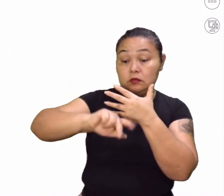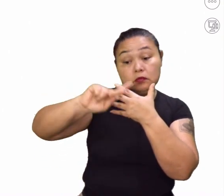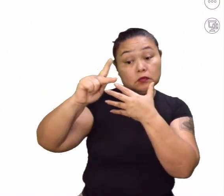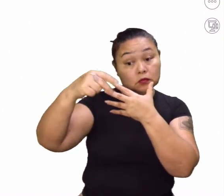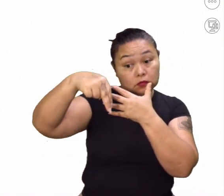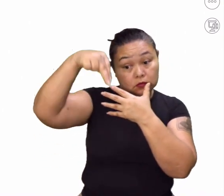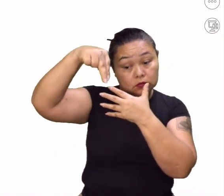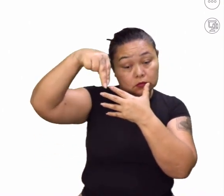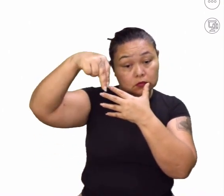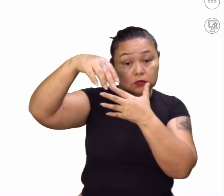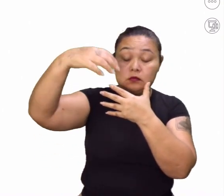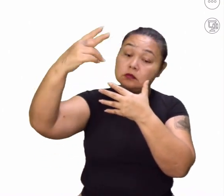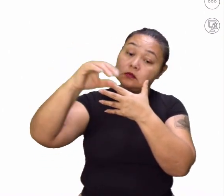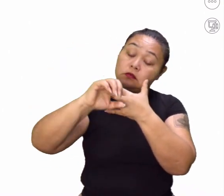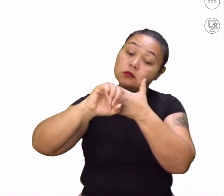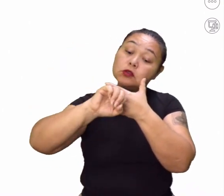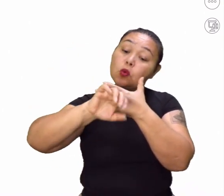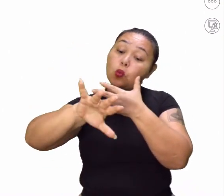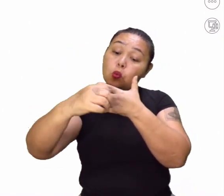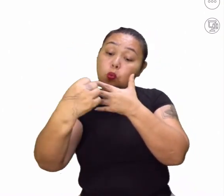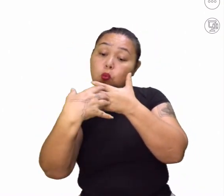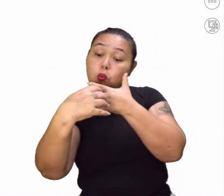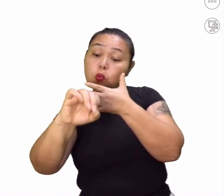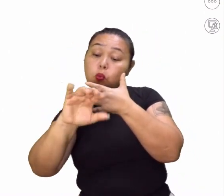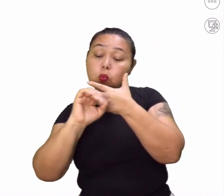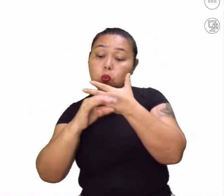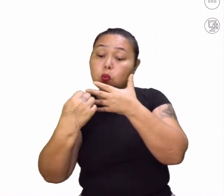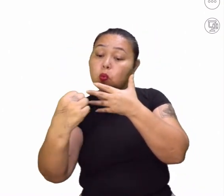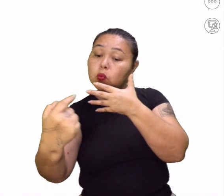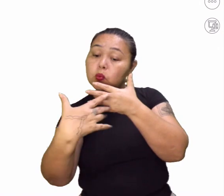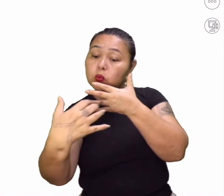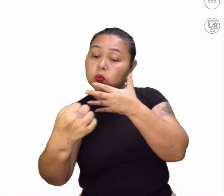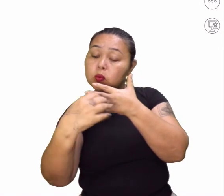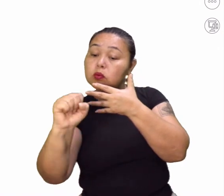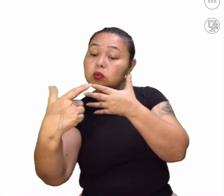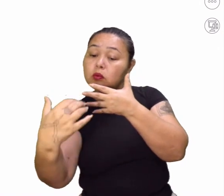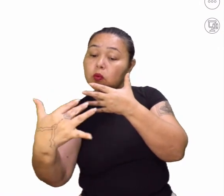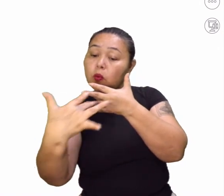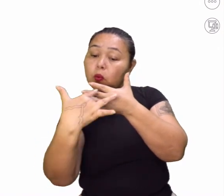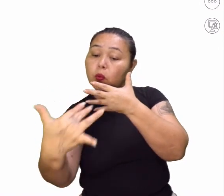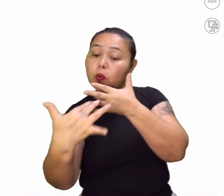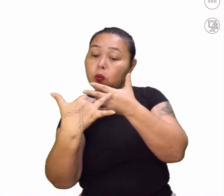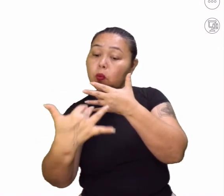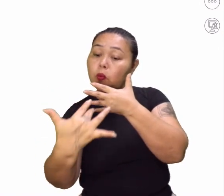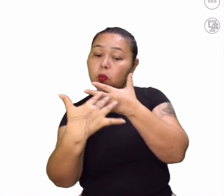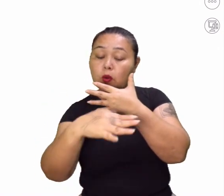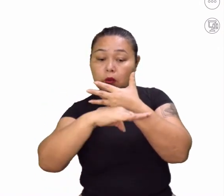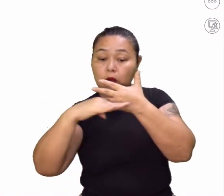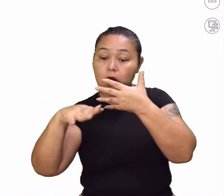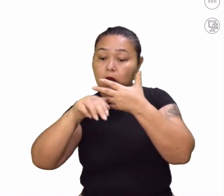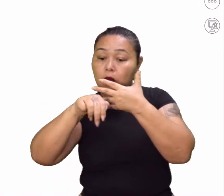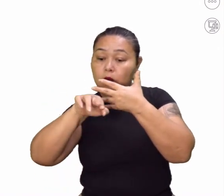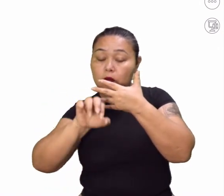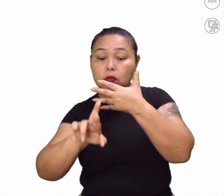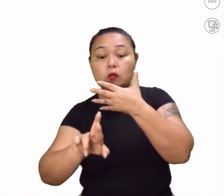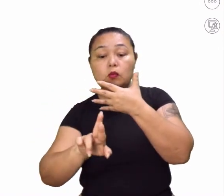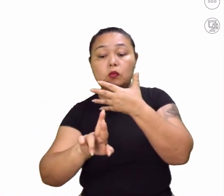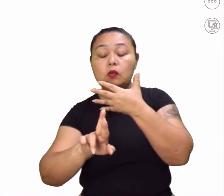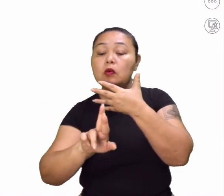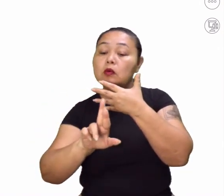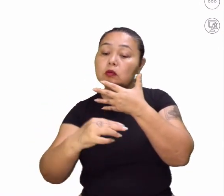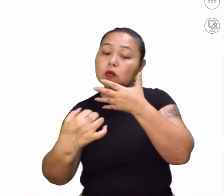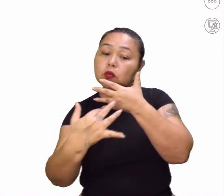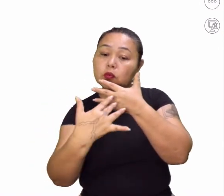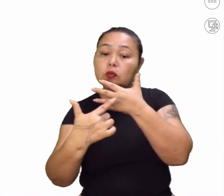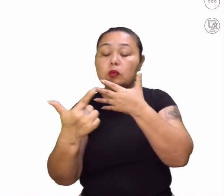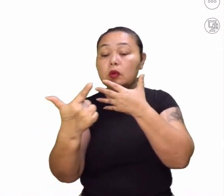hemisfério norte estão recebendo a mesma radiação solar, porque a radiação solar está incidindo sobre a linha do Equador. Beleza? Então, aqui no